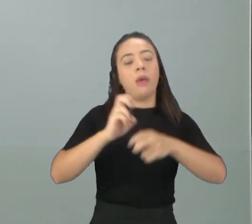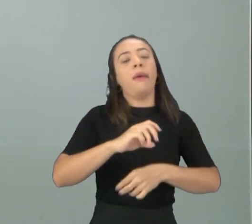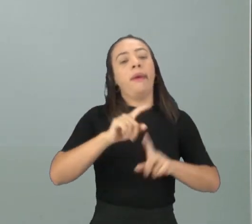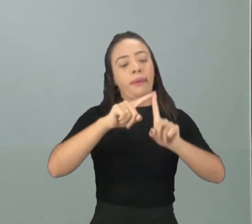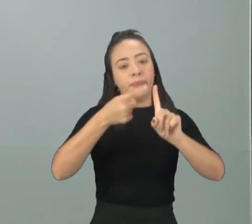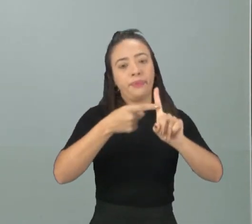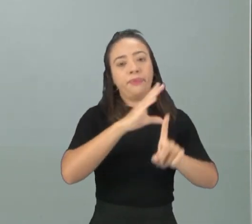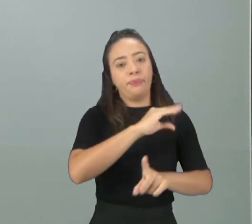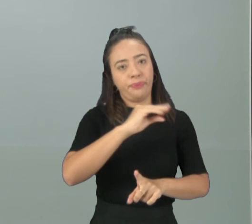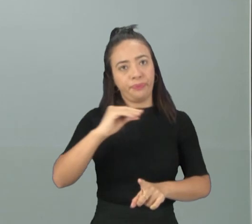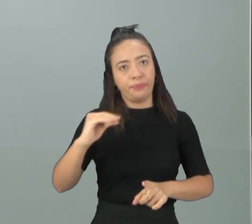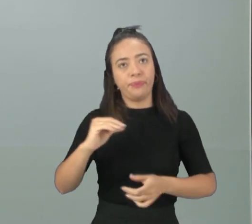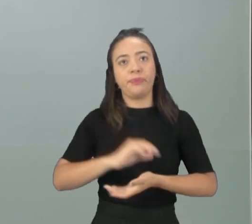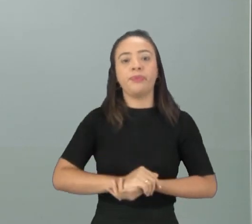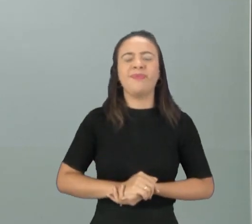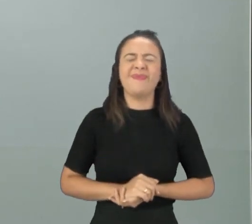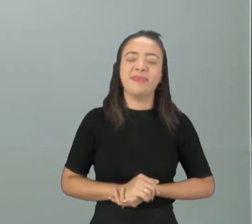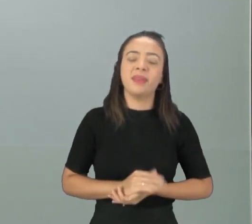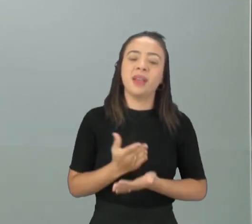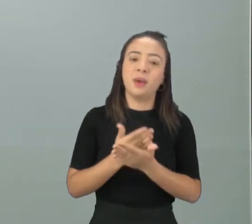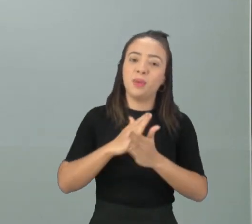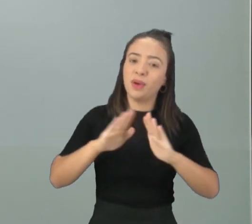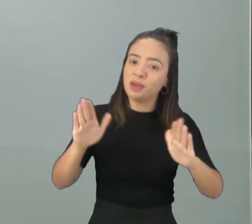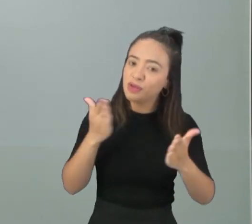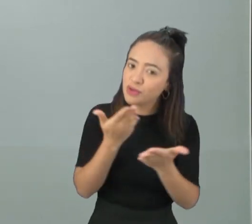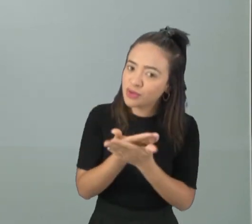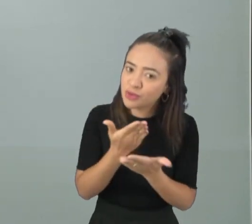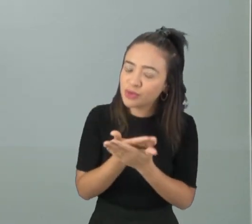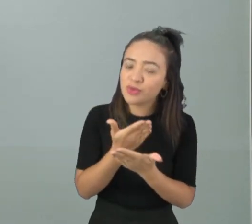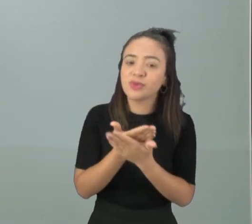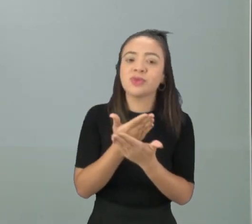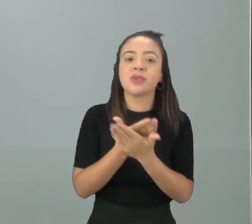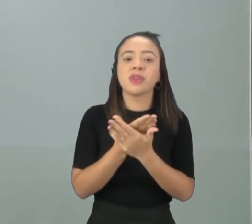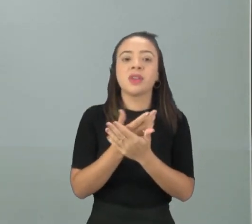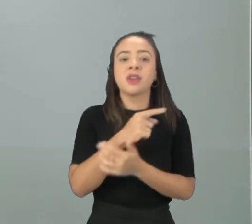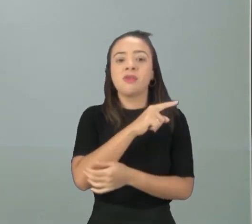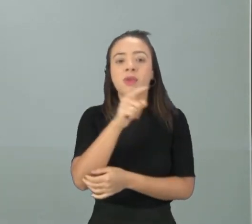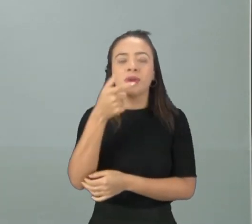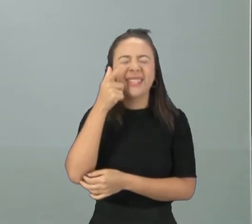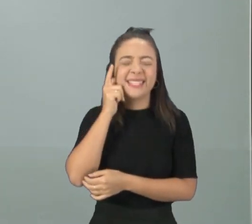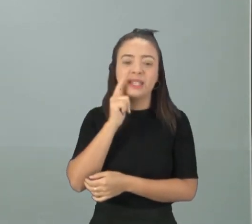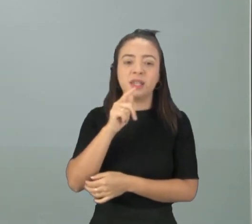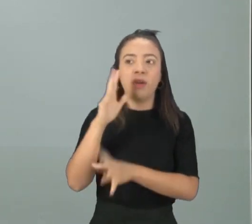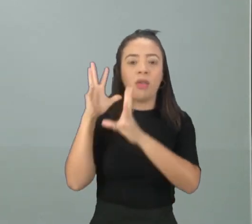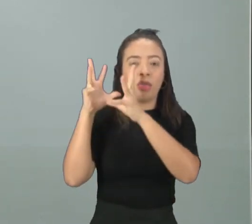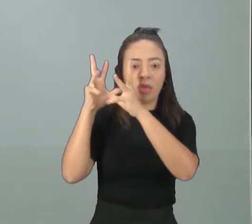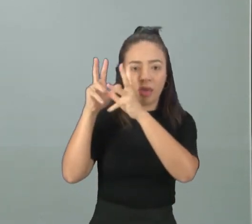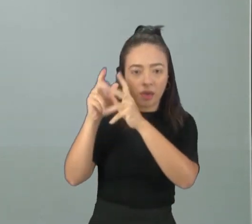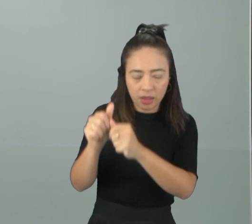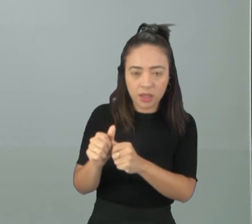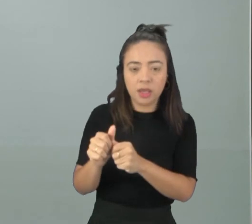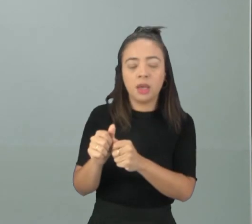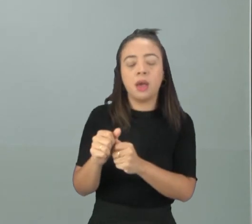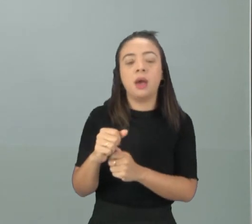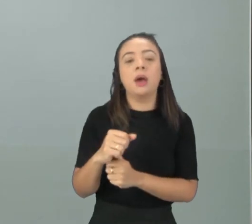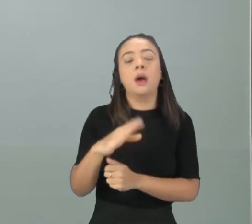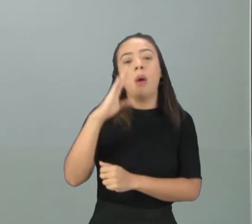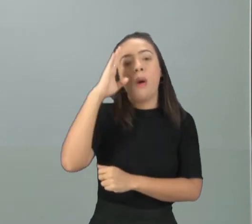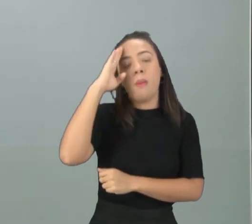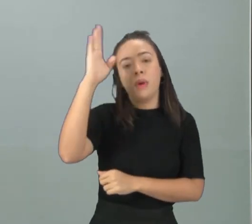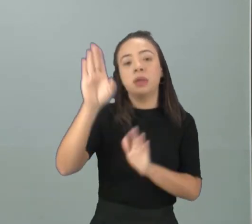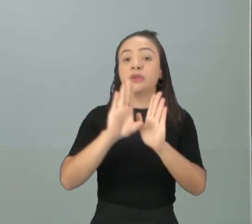tá? Ficamos por aqui, eram só essas questões, tá? Espero que vocês tenham conseguido revisar aí os principais